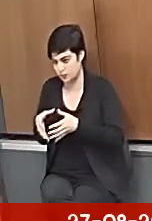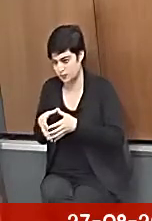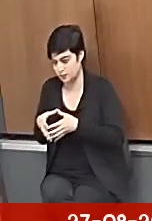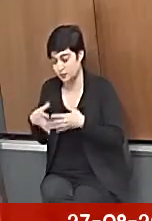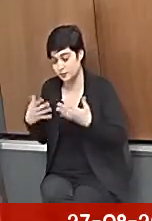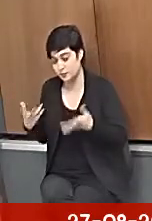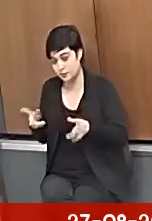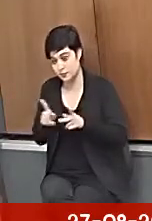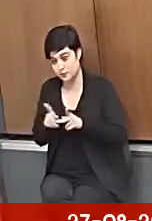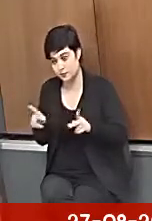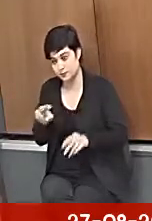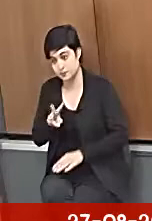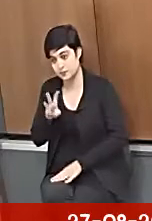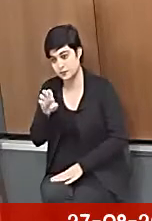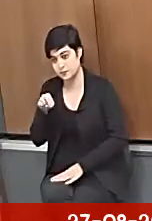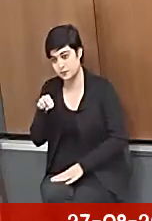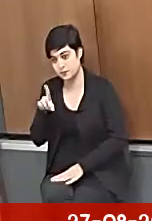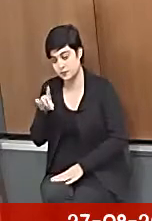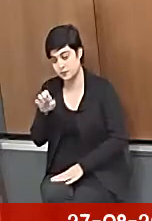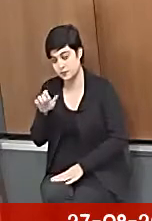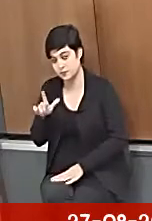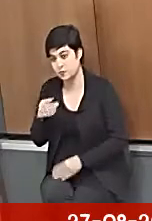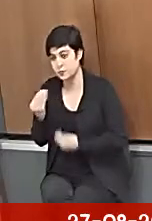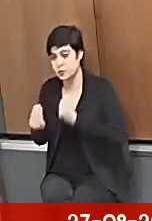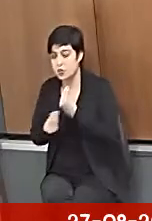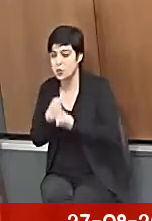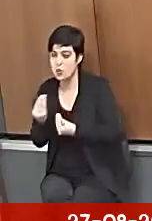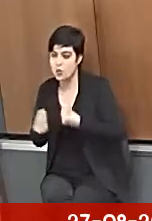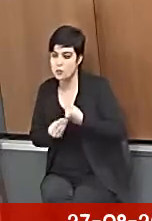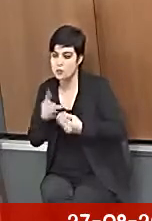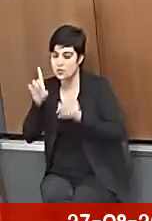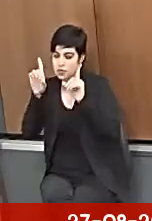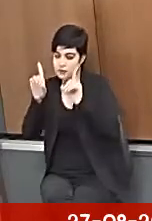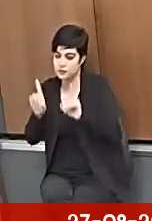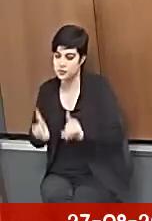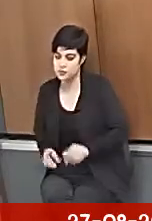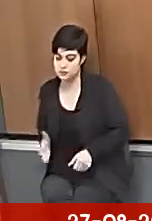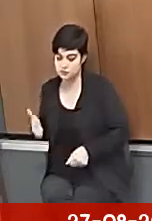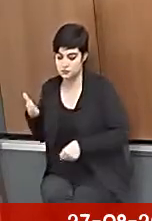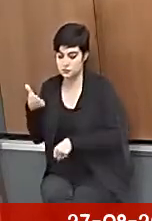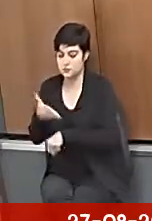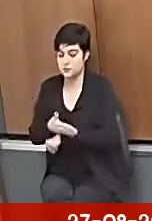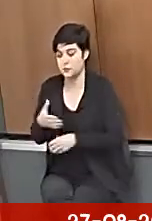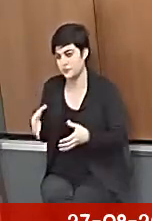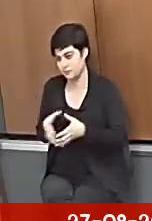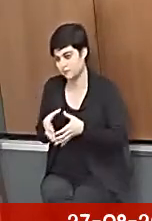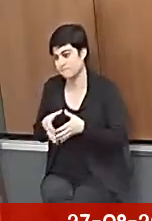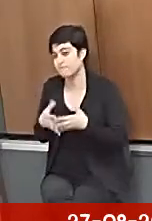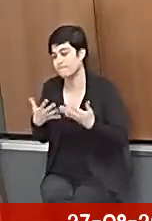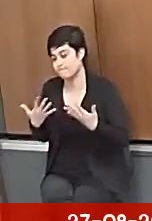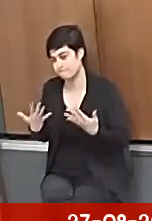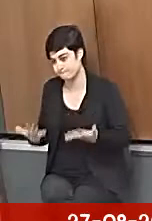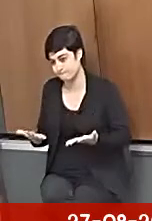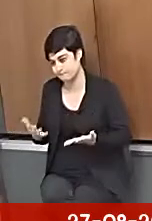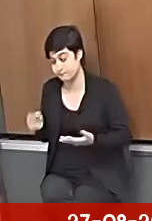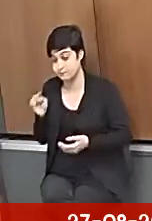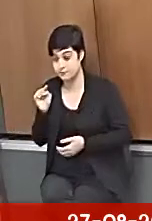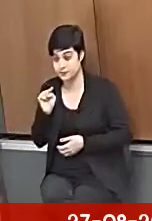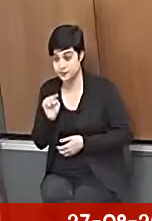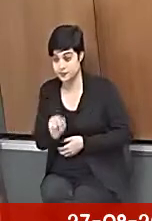ainda o método eficiente vai se agruparem com aquela turma eu acho que você